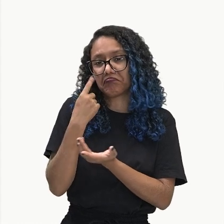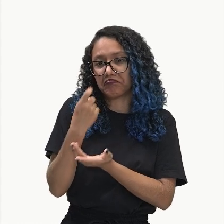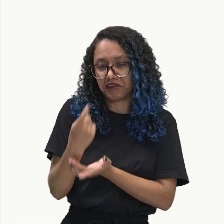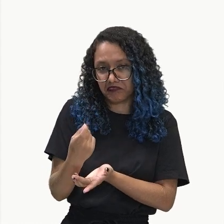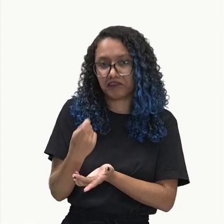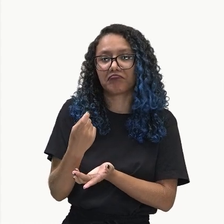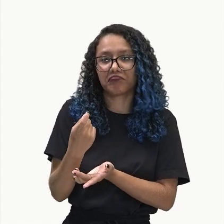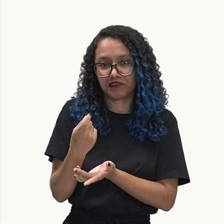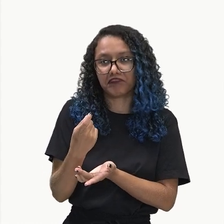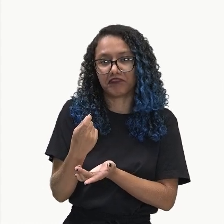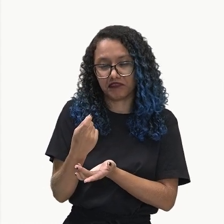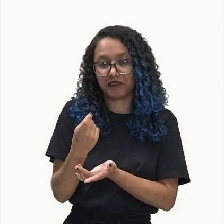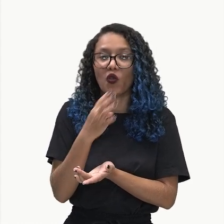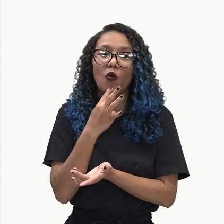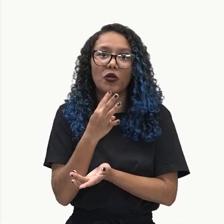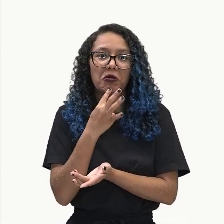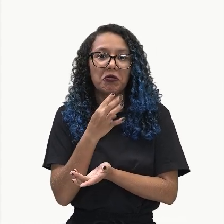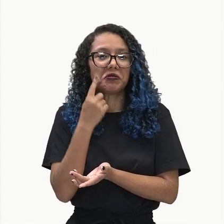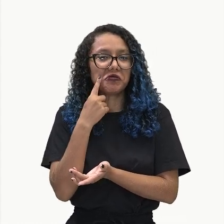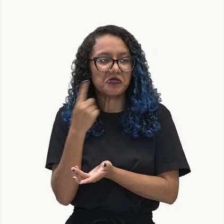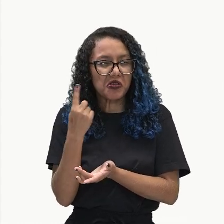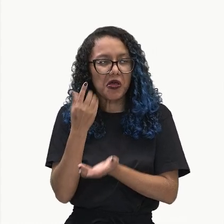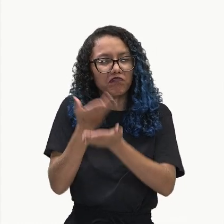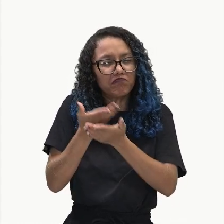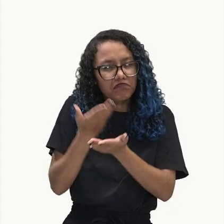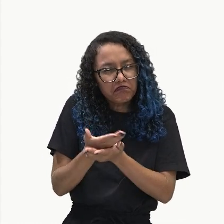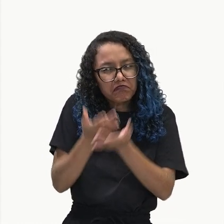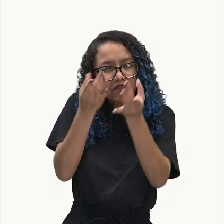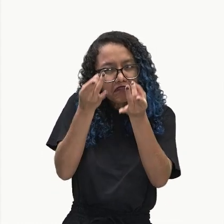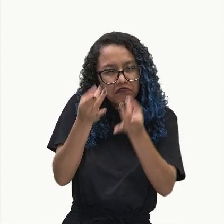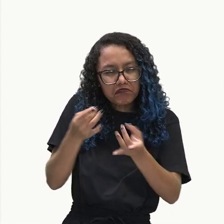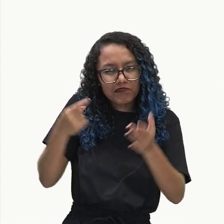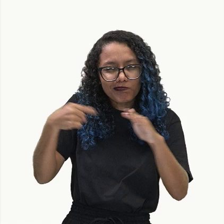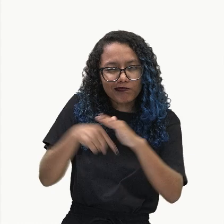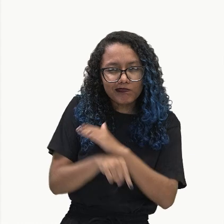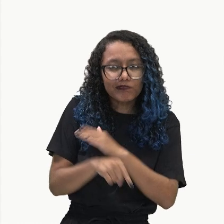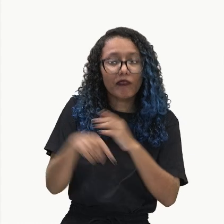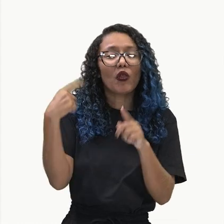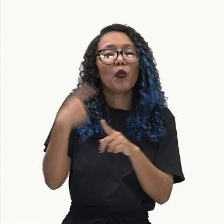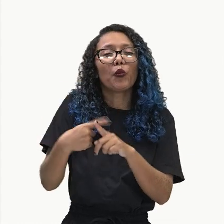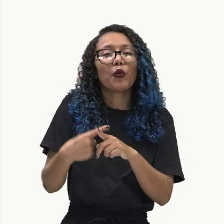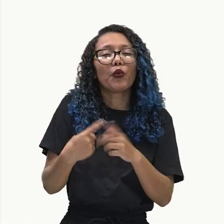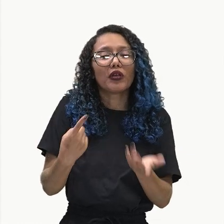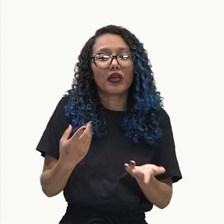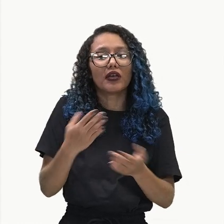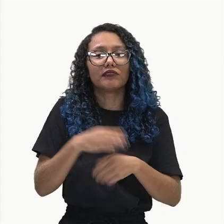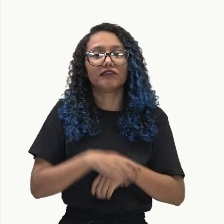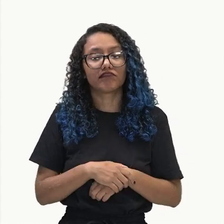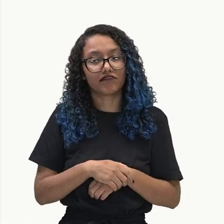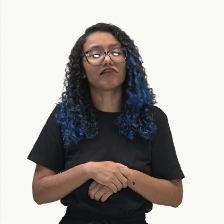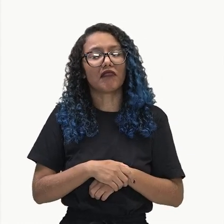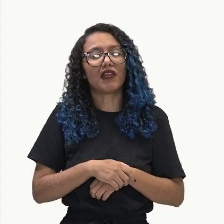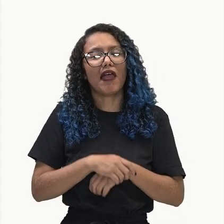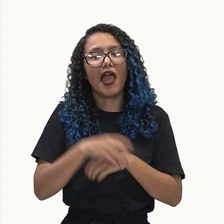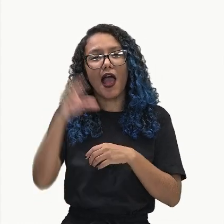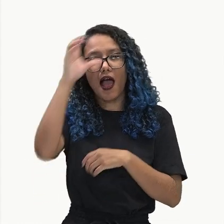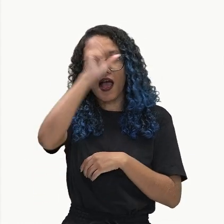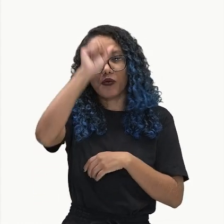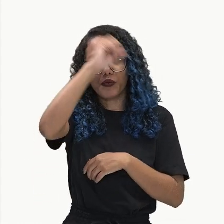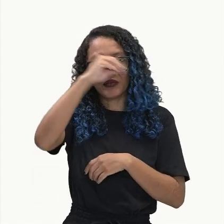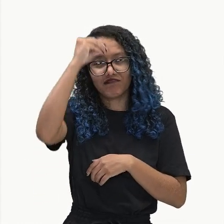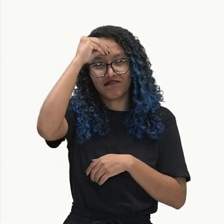essa descoberta e além, porque tudo isso aqui nos traz conhecimento de